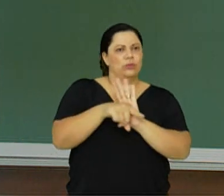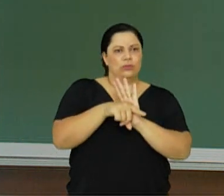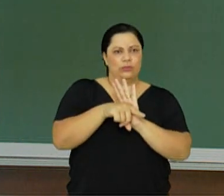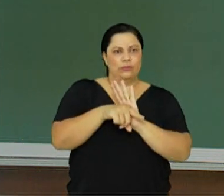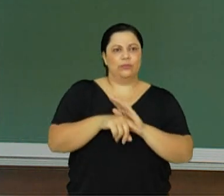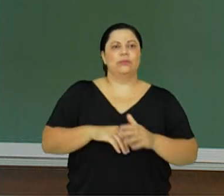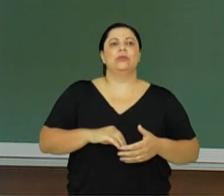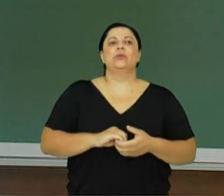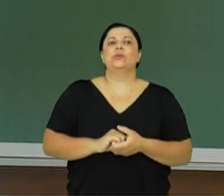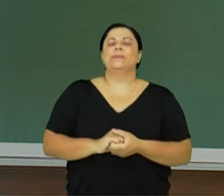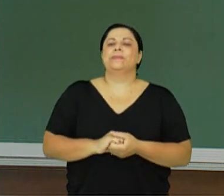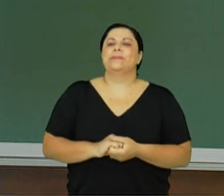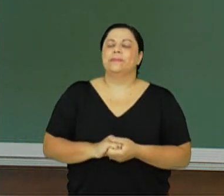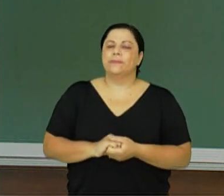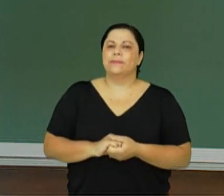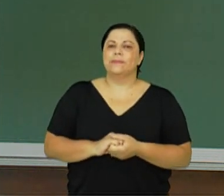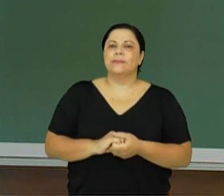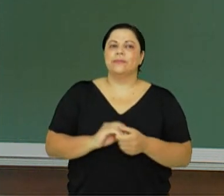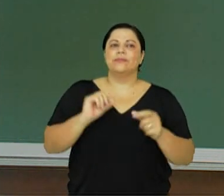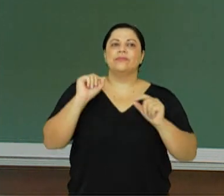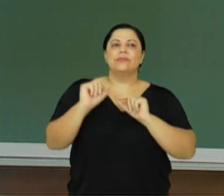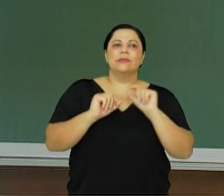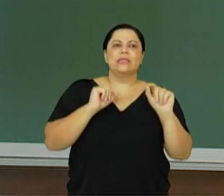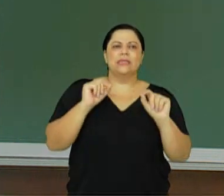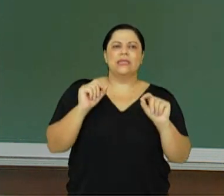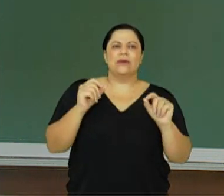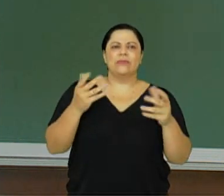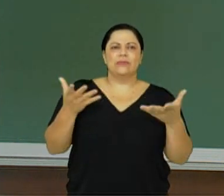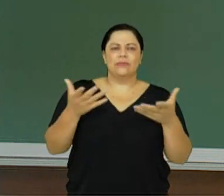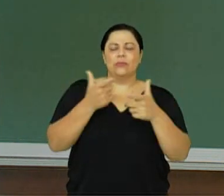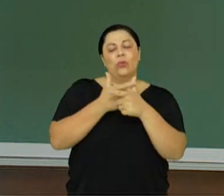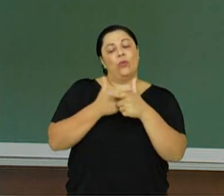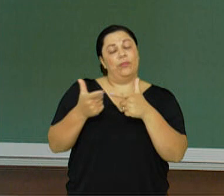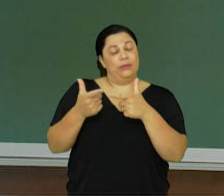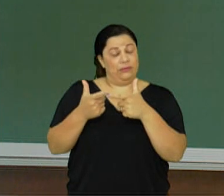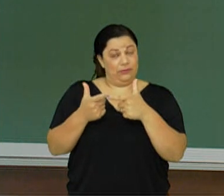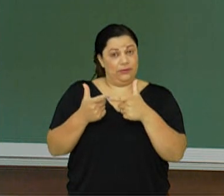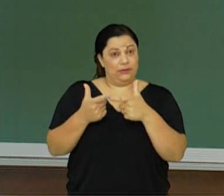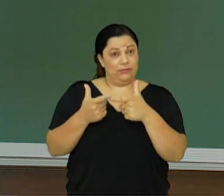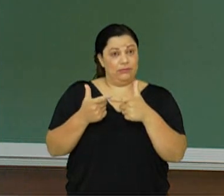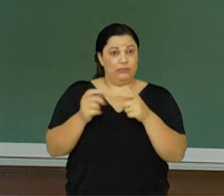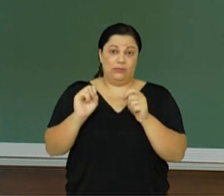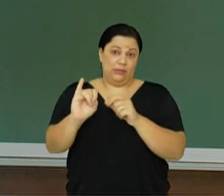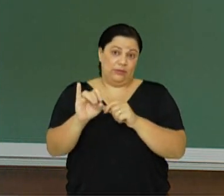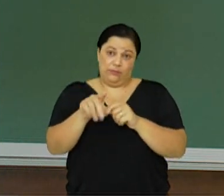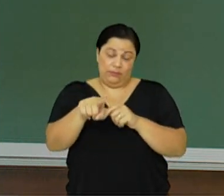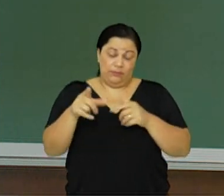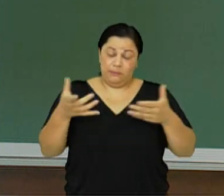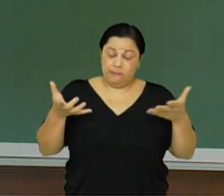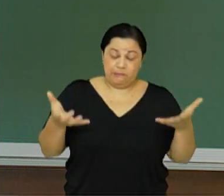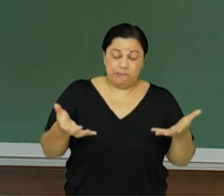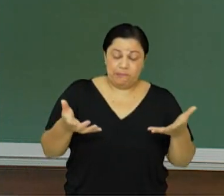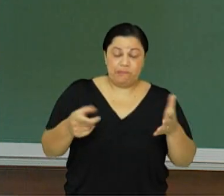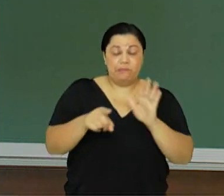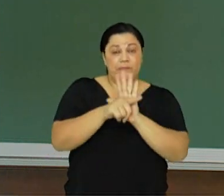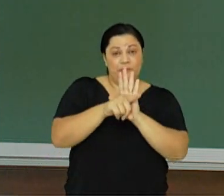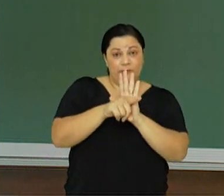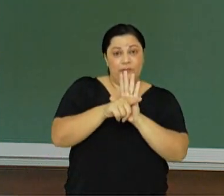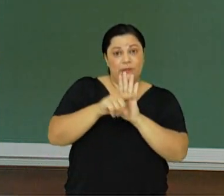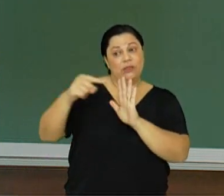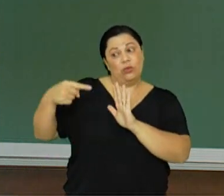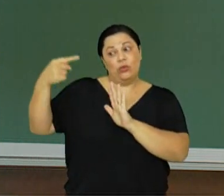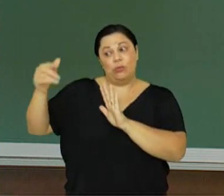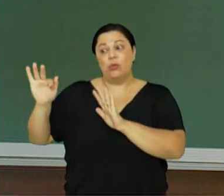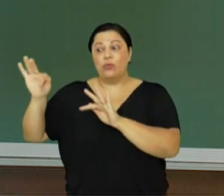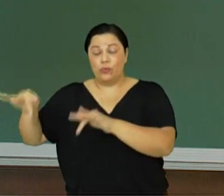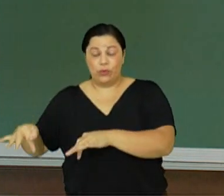gente representar. Que aqui, ou faz a divisão se você quiser. Aqui eu poderia simplesmente diminuir, depois no